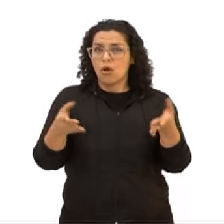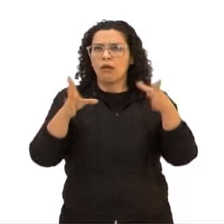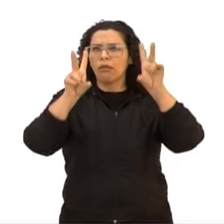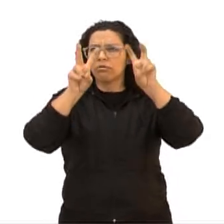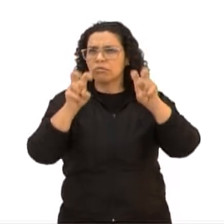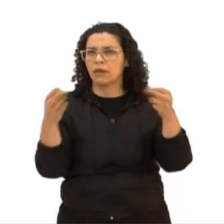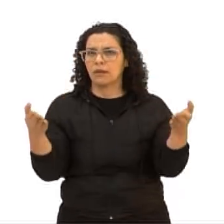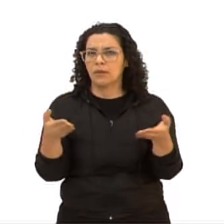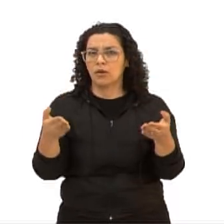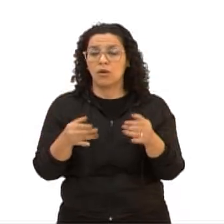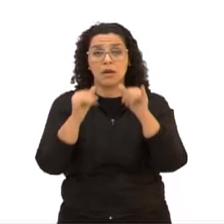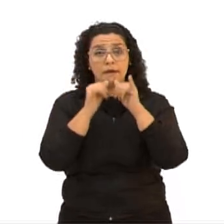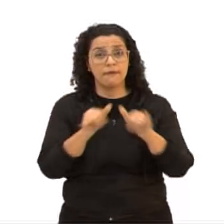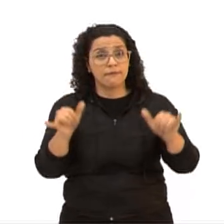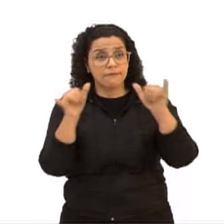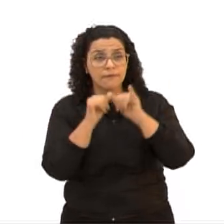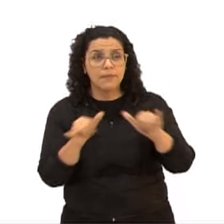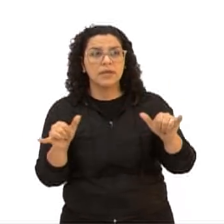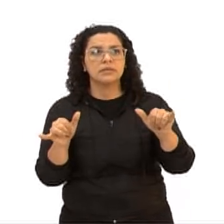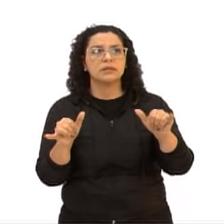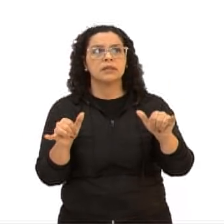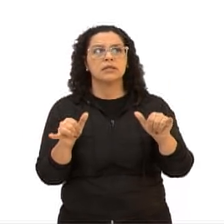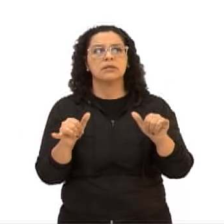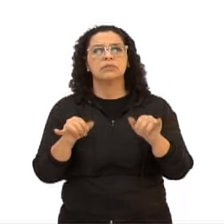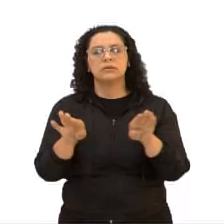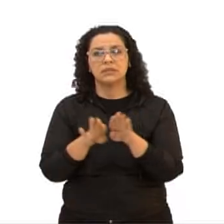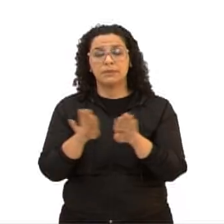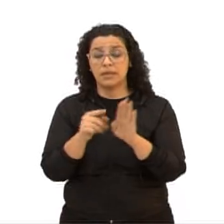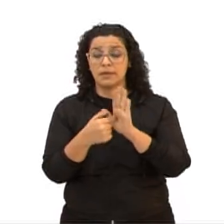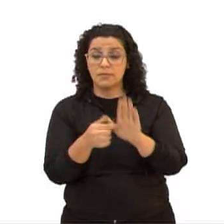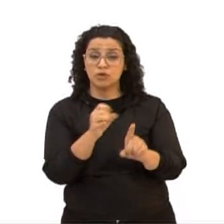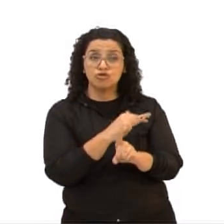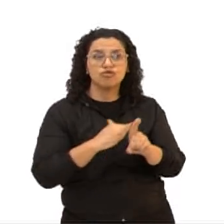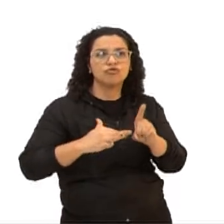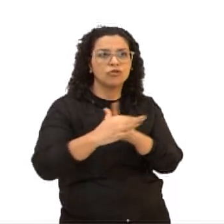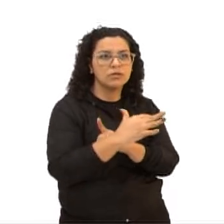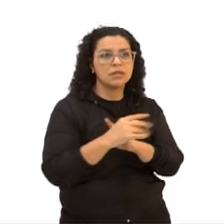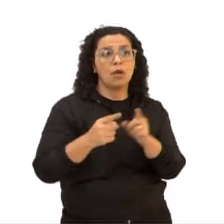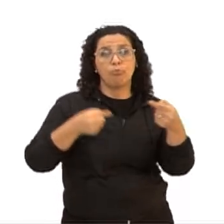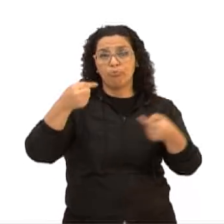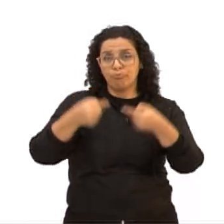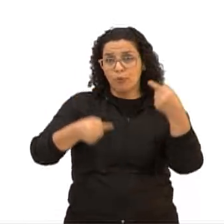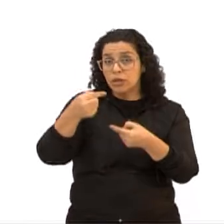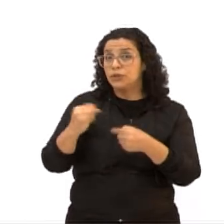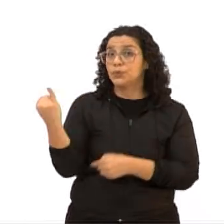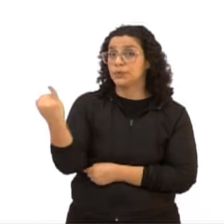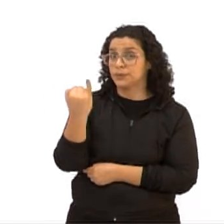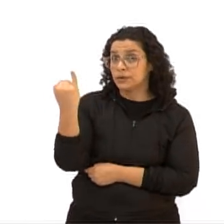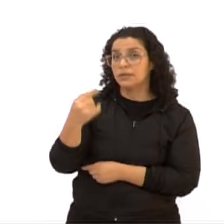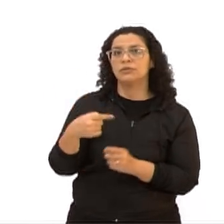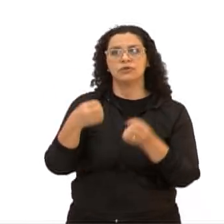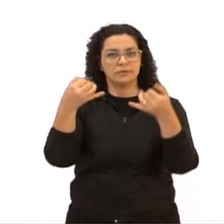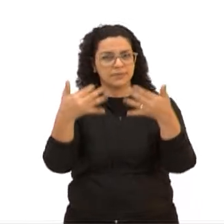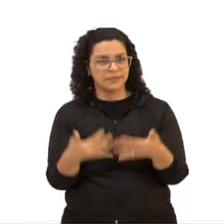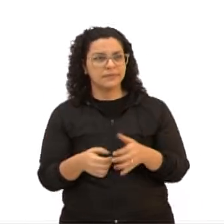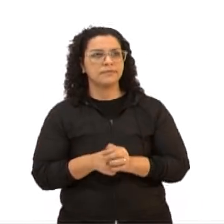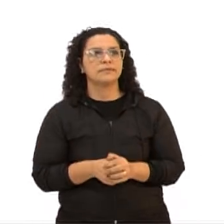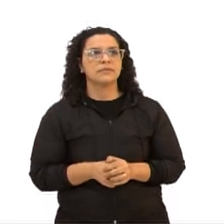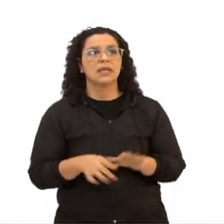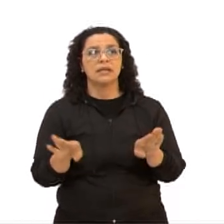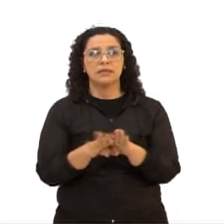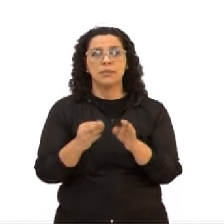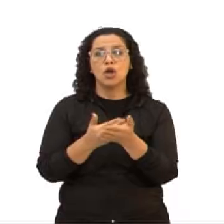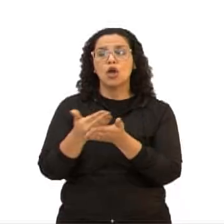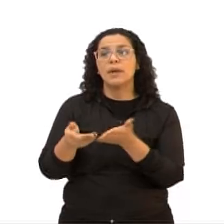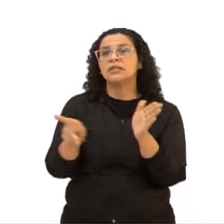atualidade, notícia que retrata um fato social ou político de relevância, como eu falei para vocês, se